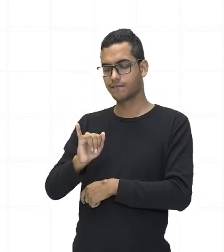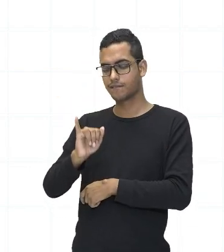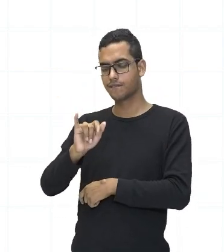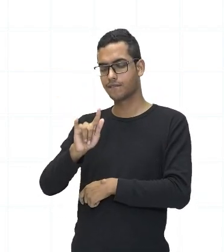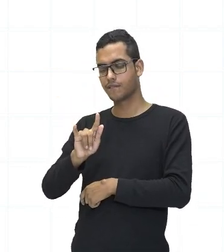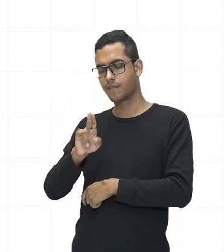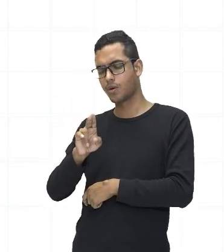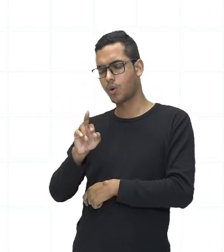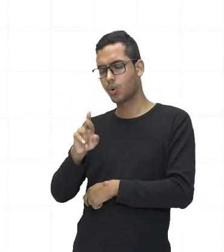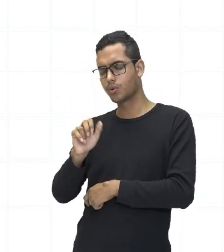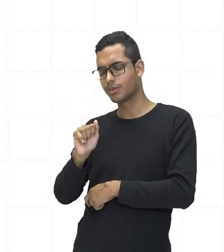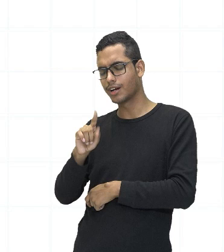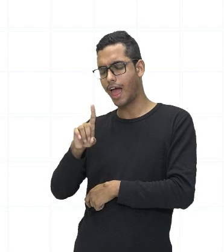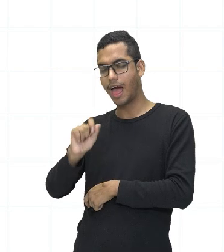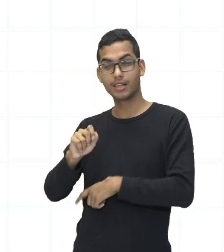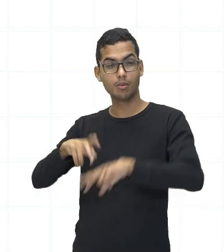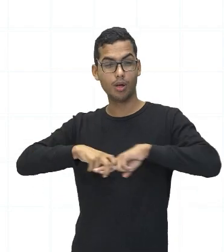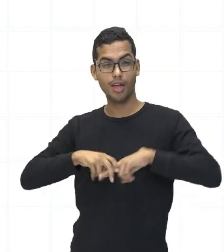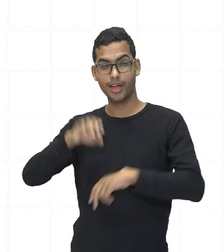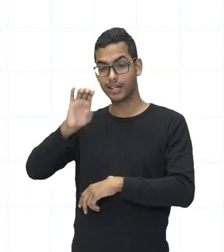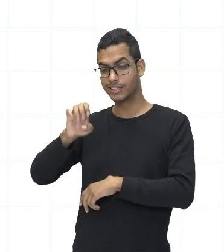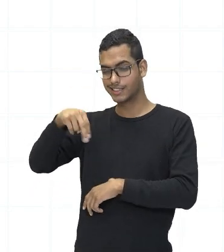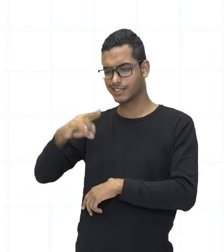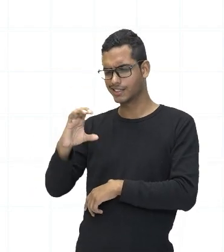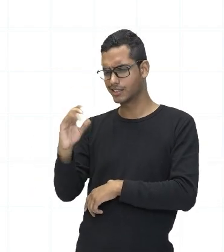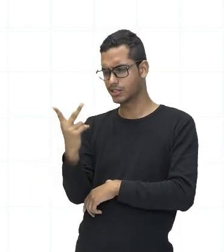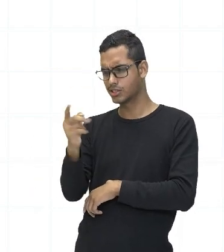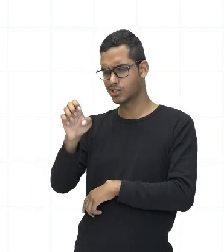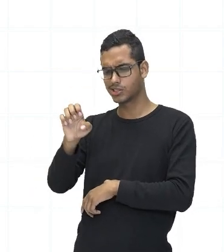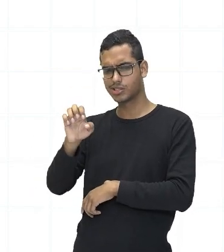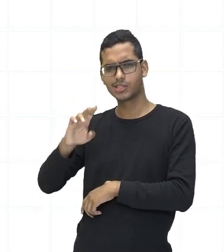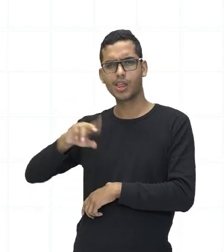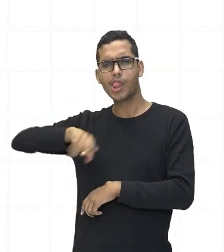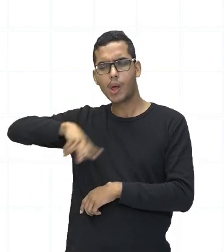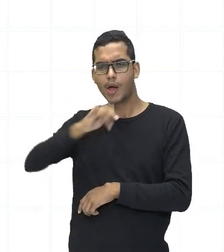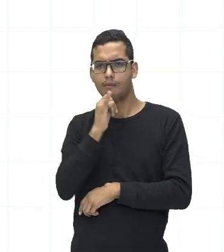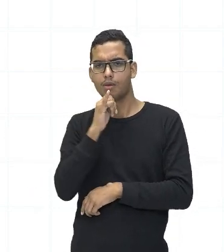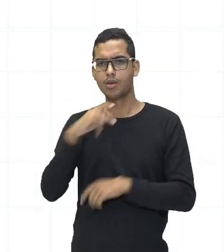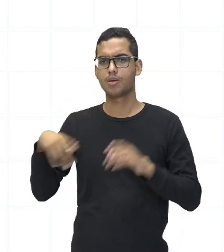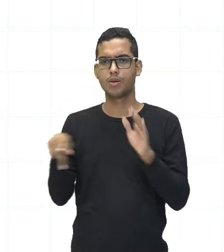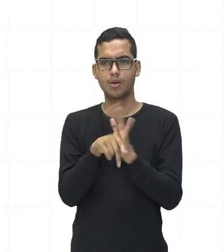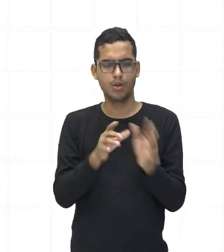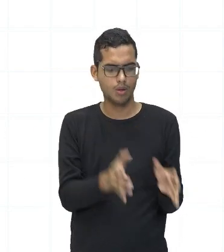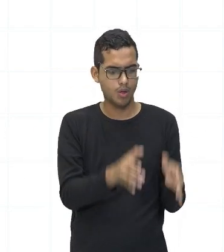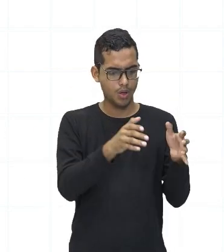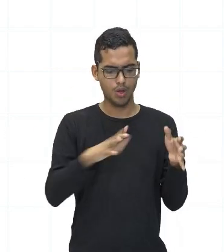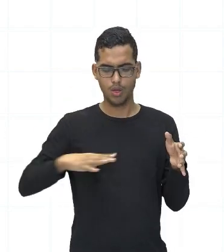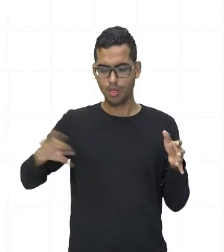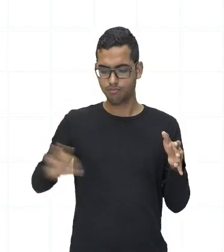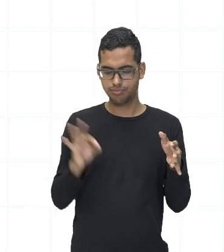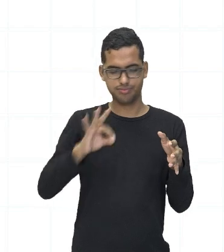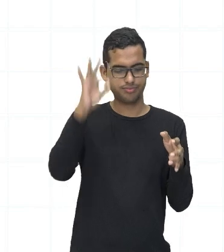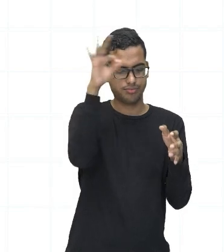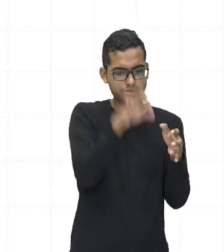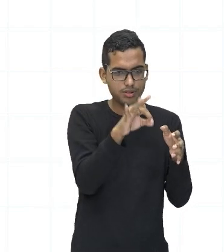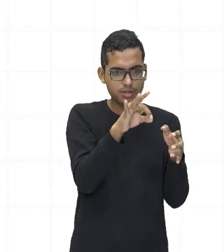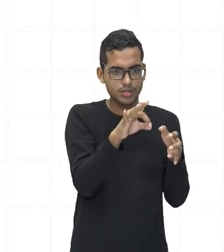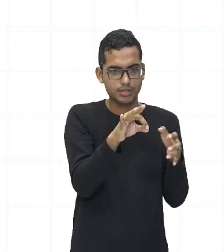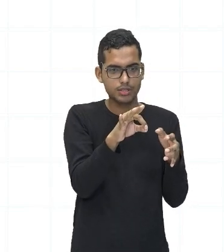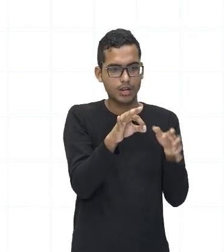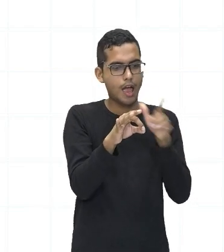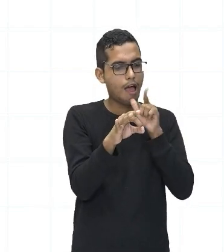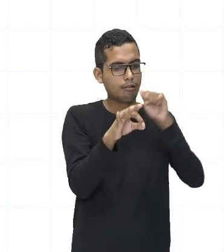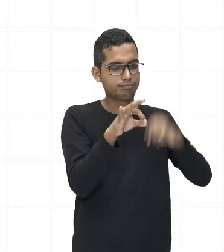o encher, né, de colocar coisas, né, de tornar alguma coisa cheia. É o encher de,